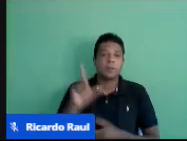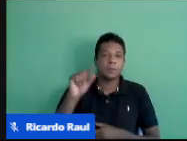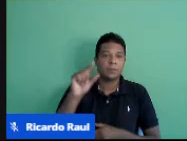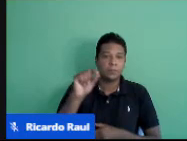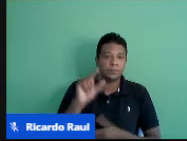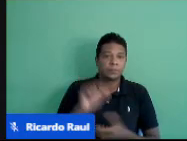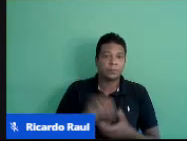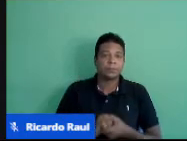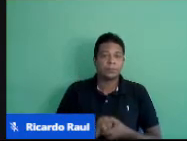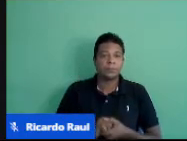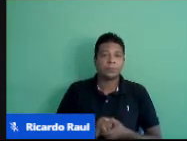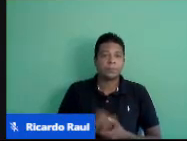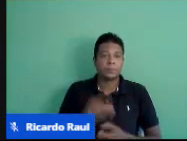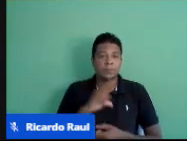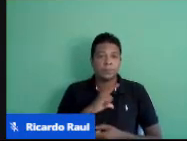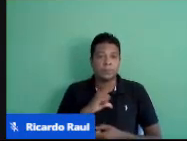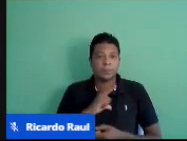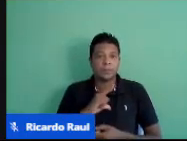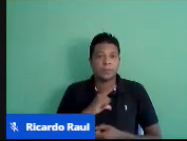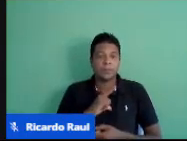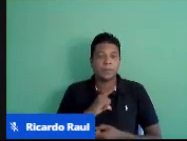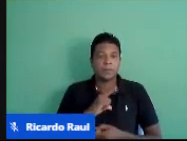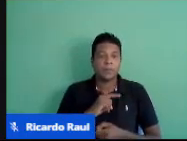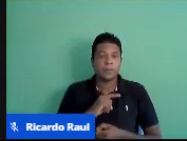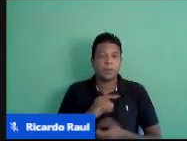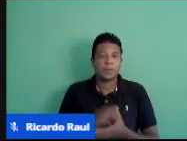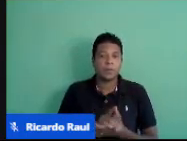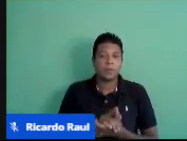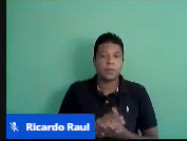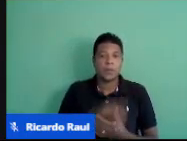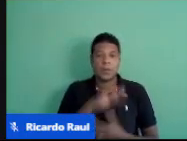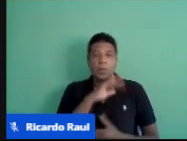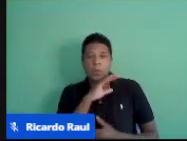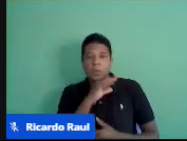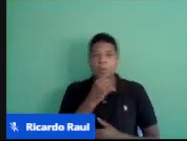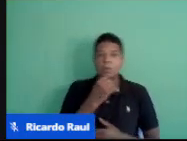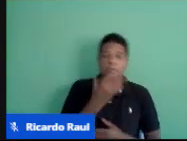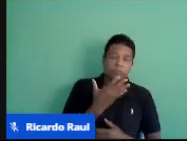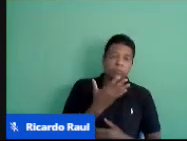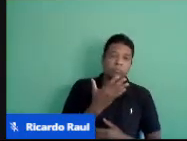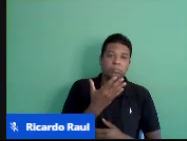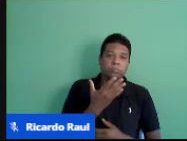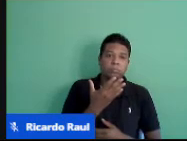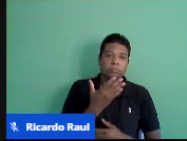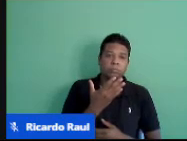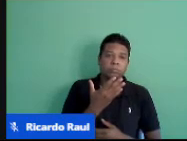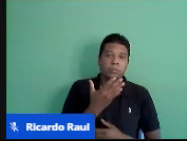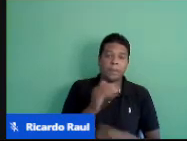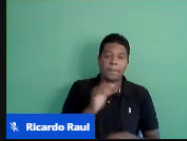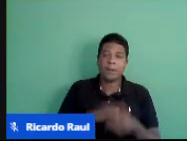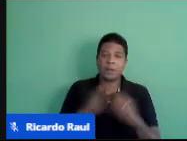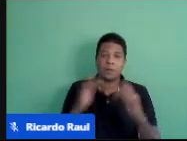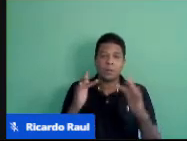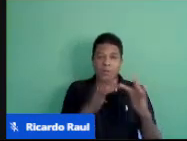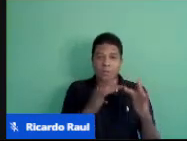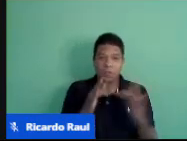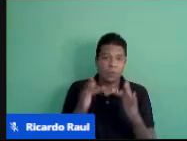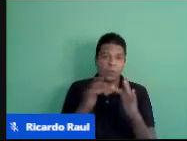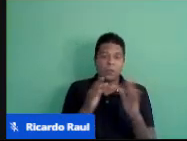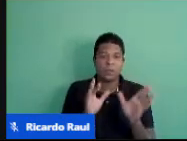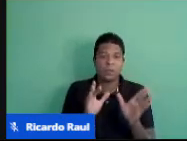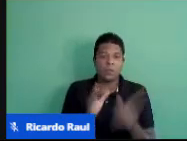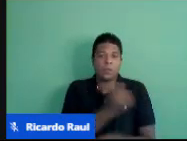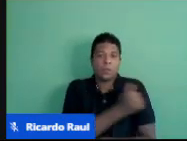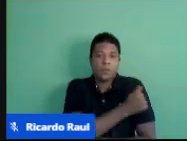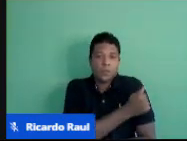tem o seu pró e o seu contra, né? Alguns você tem um maior contato com os alunos, né? Outros